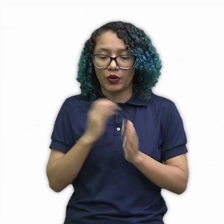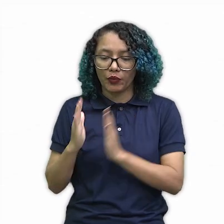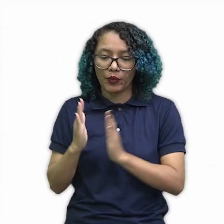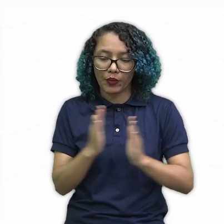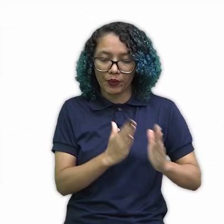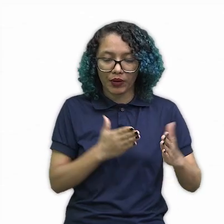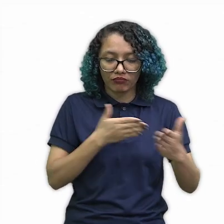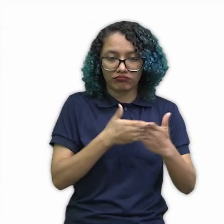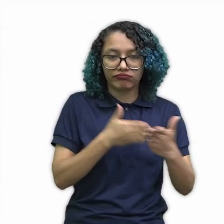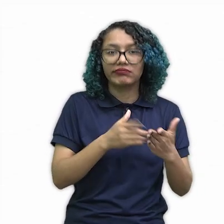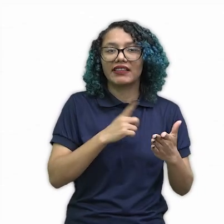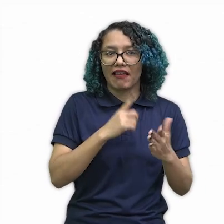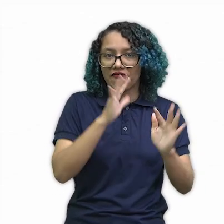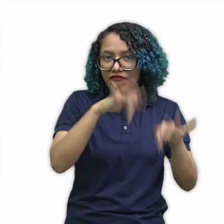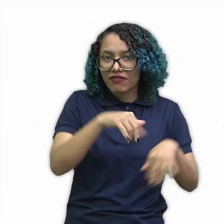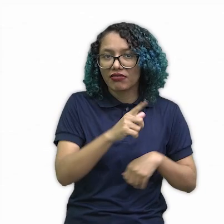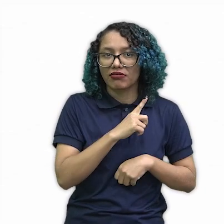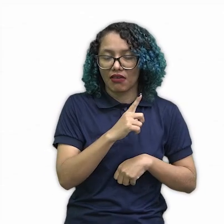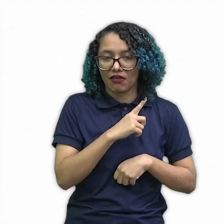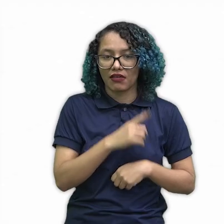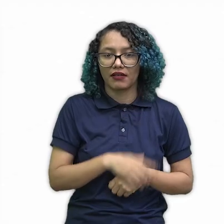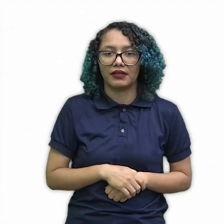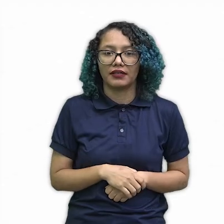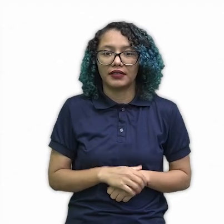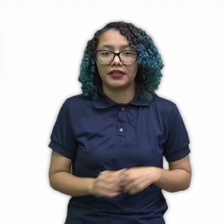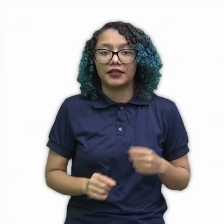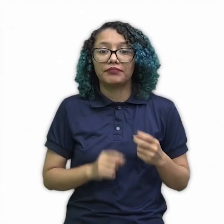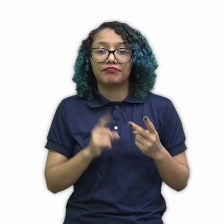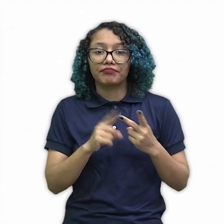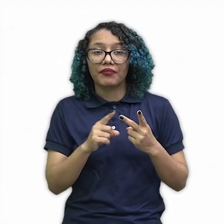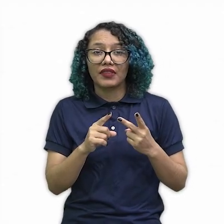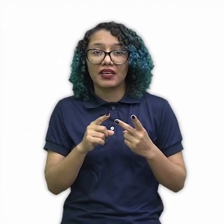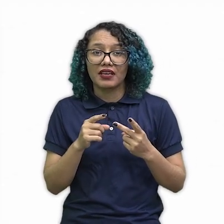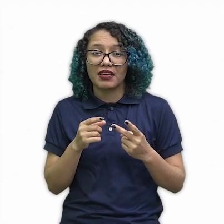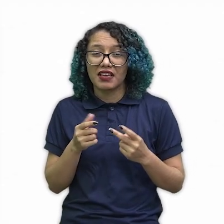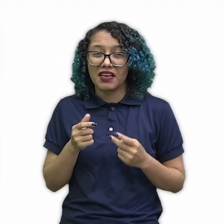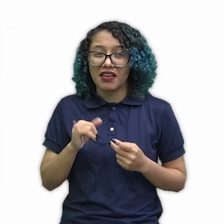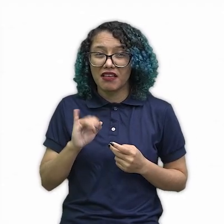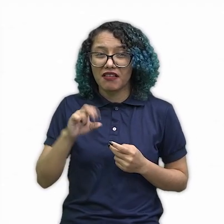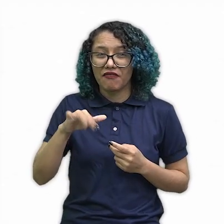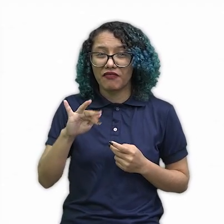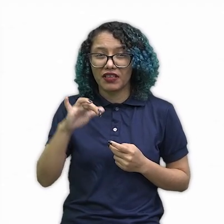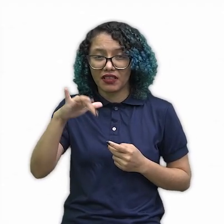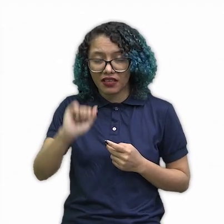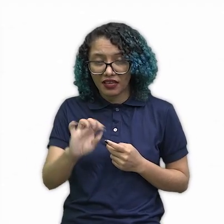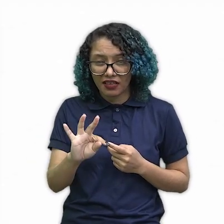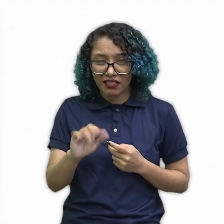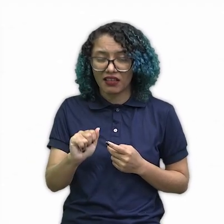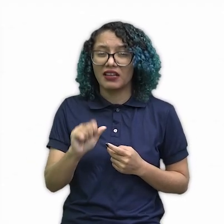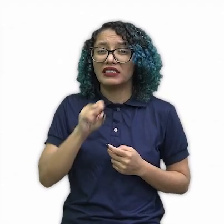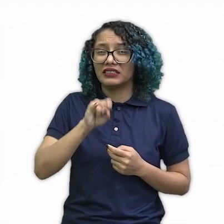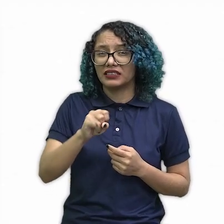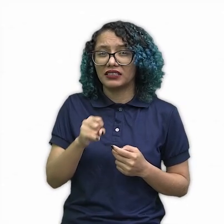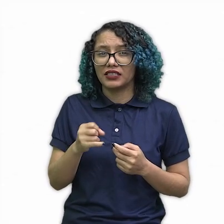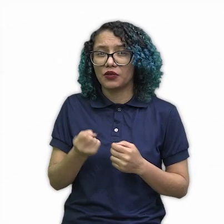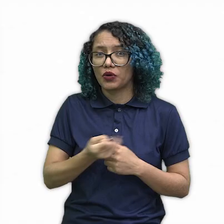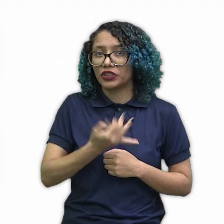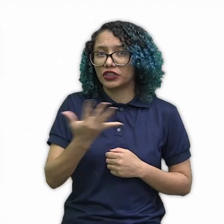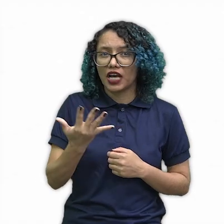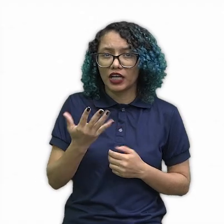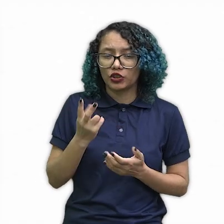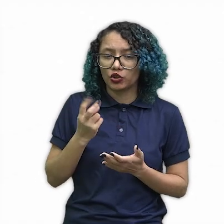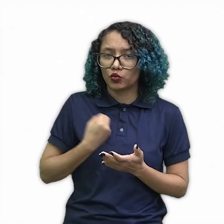ou seja, possui um final, né? E infinita, lógico, se possui um número infinito de termos, né?